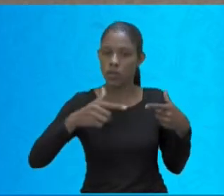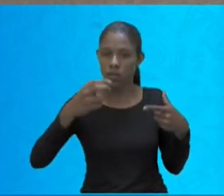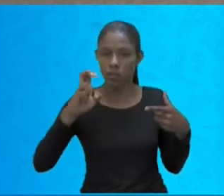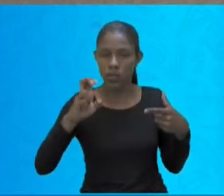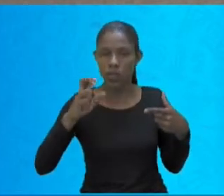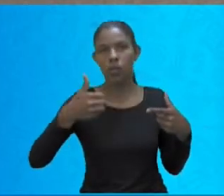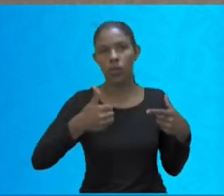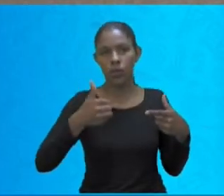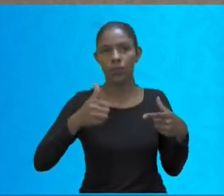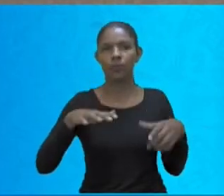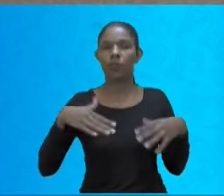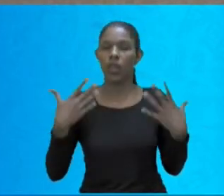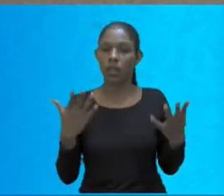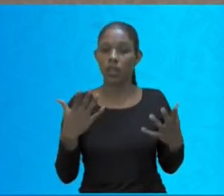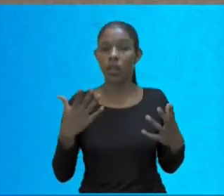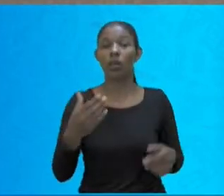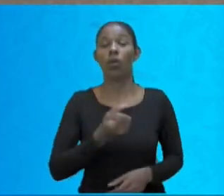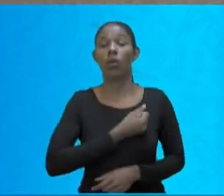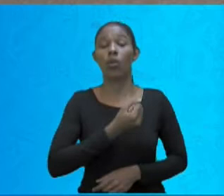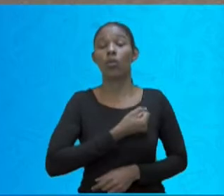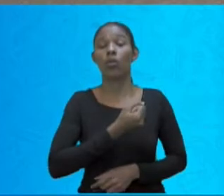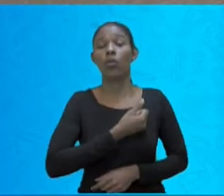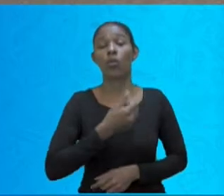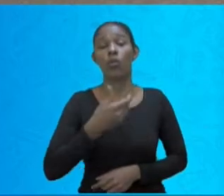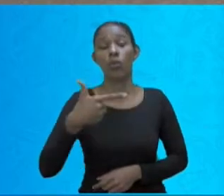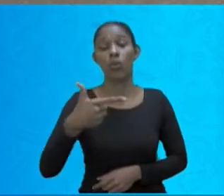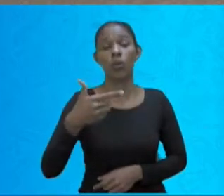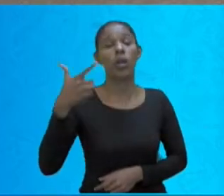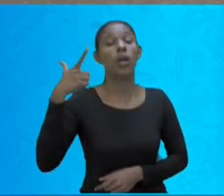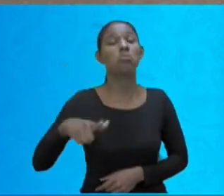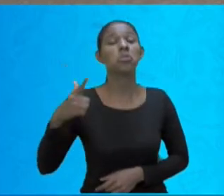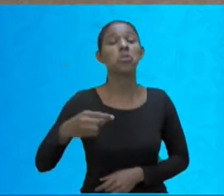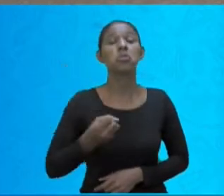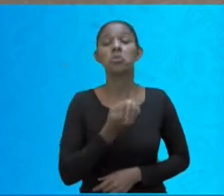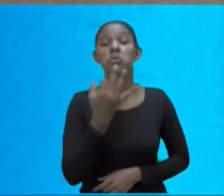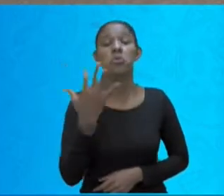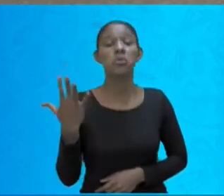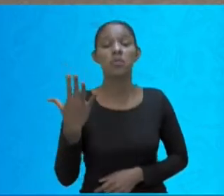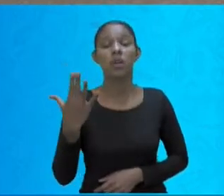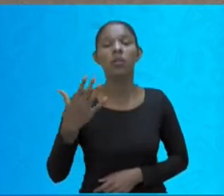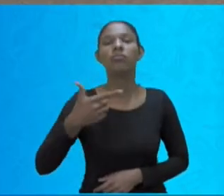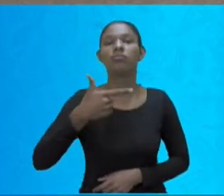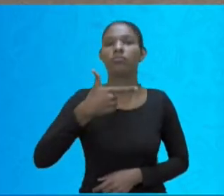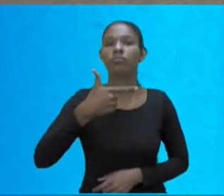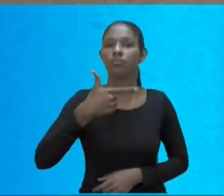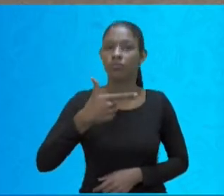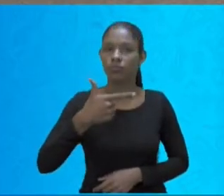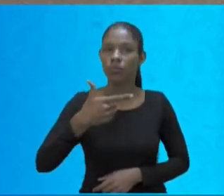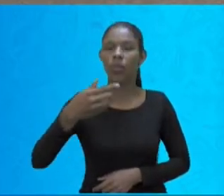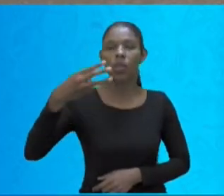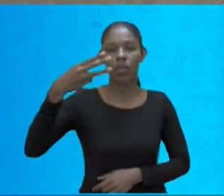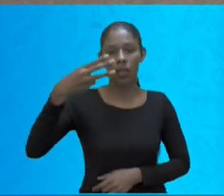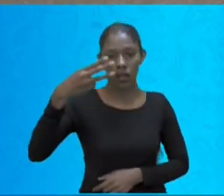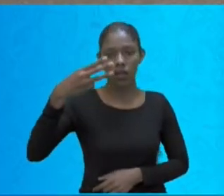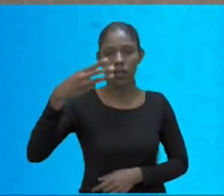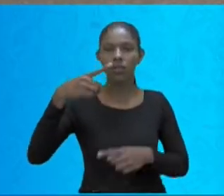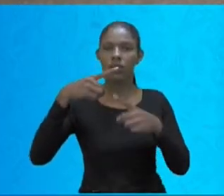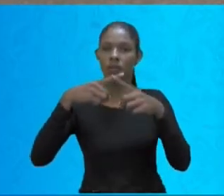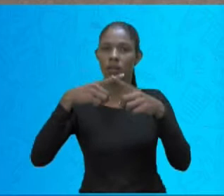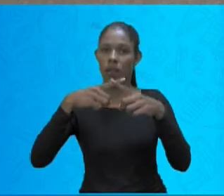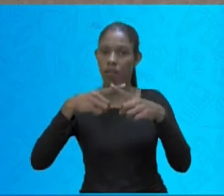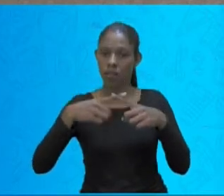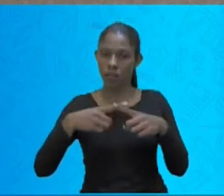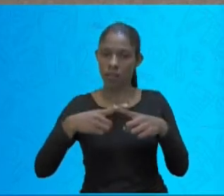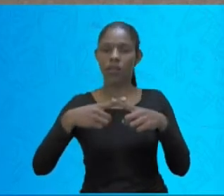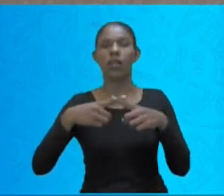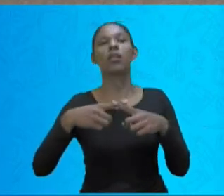2, 3. Então, eu tenho 2 ao cubo. Quantas vezes repetiu 5? 1, 2, 3. Então, eu tenho